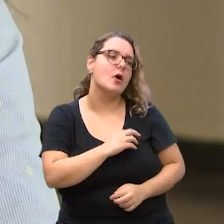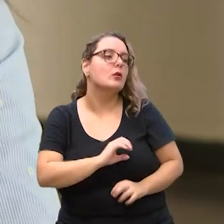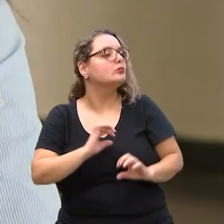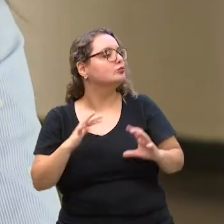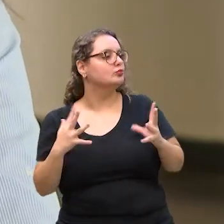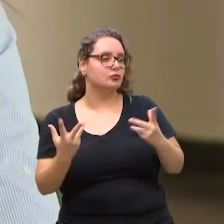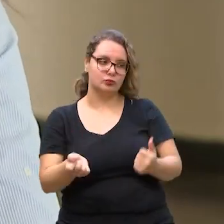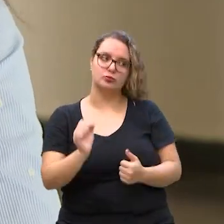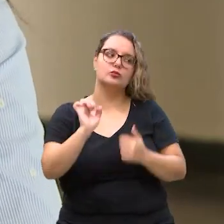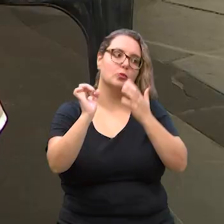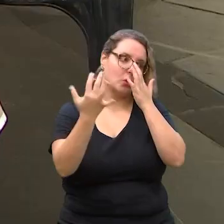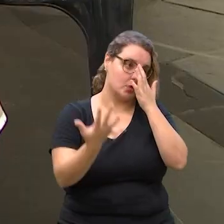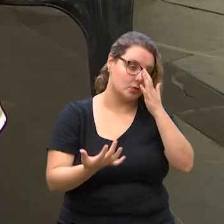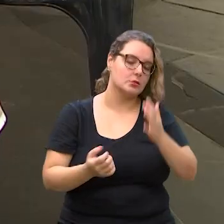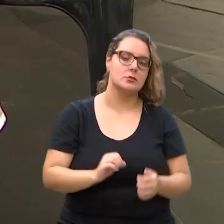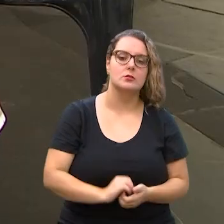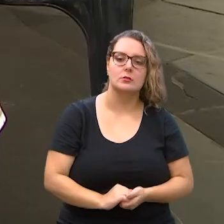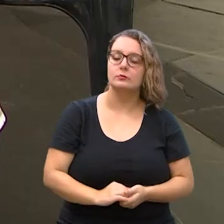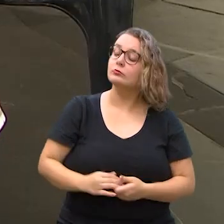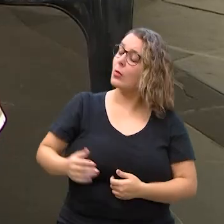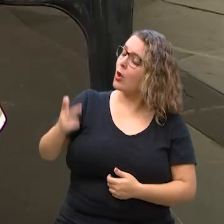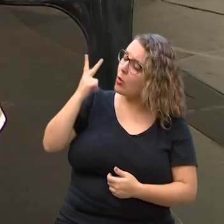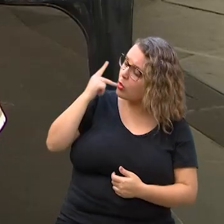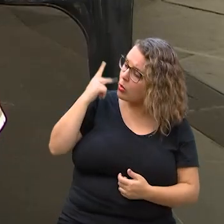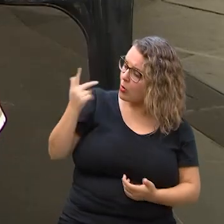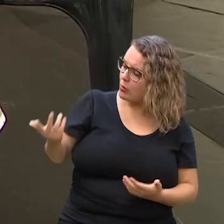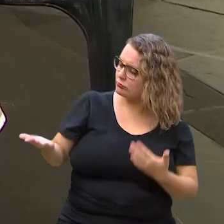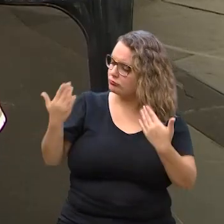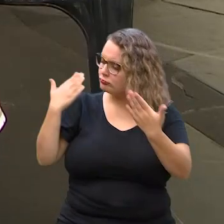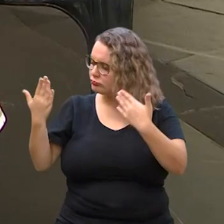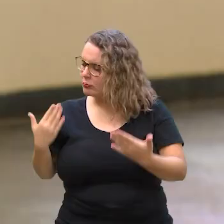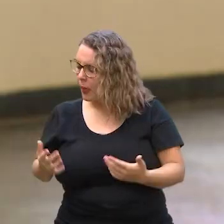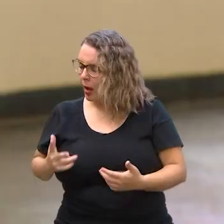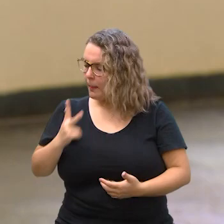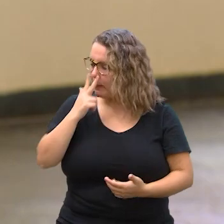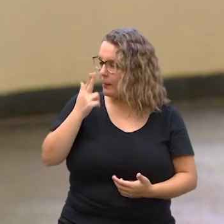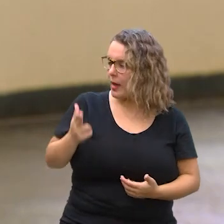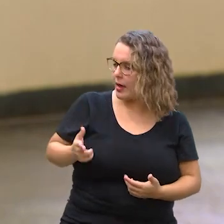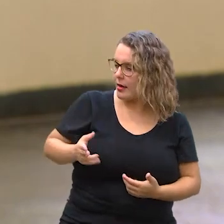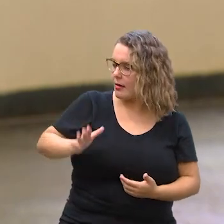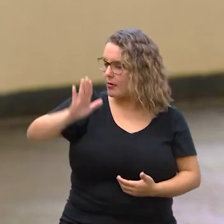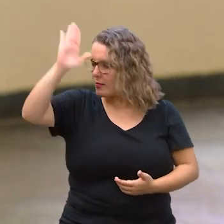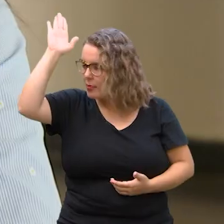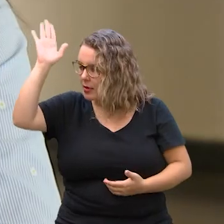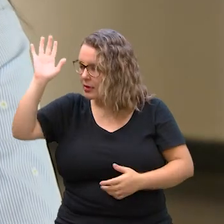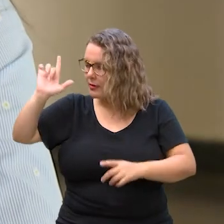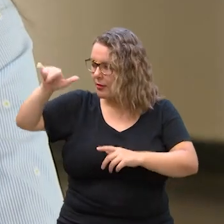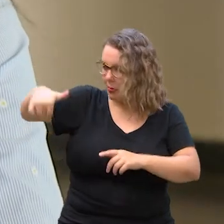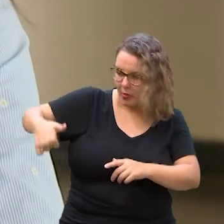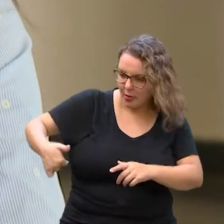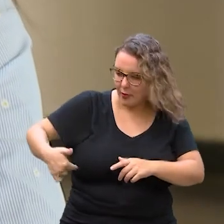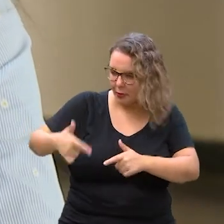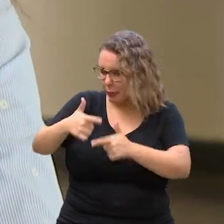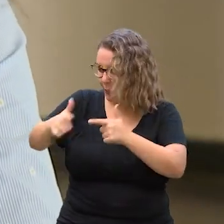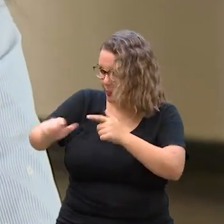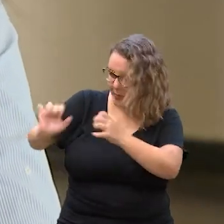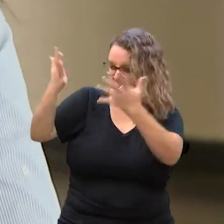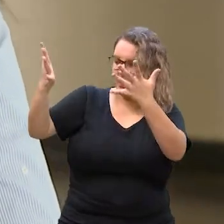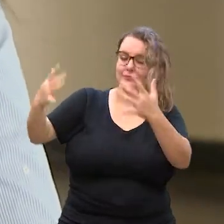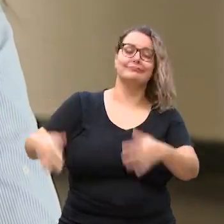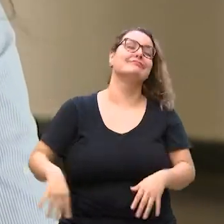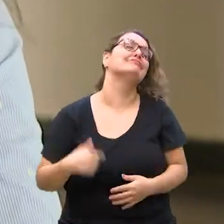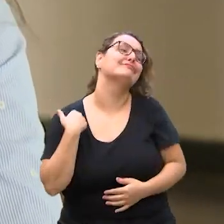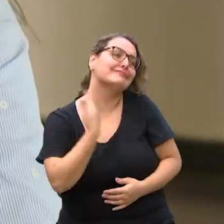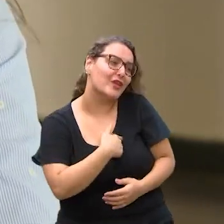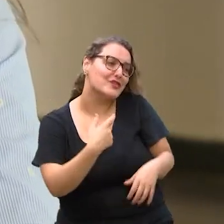que podem acontecer. Geralmente o psicólogo ele é um bombeiro, ele atua só quando a coisa está pegando fogo? A gente gostaria que não